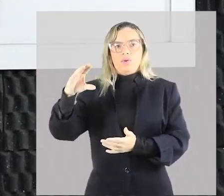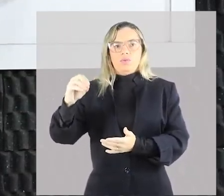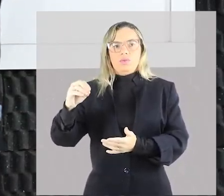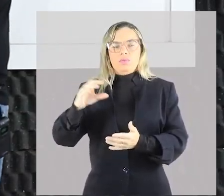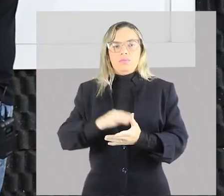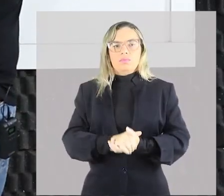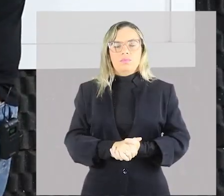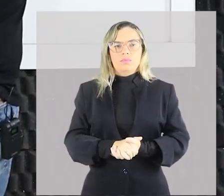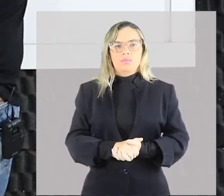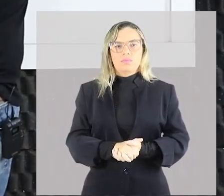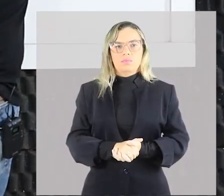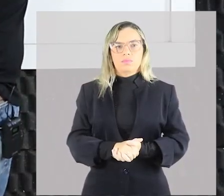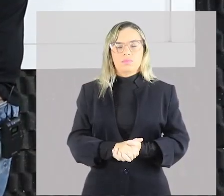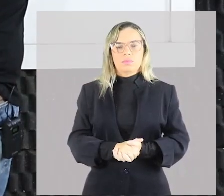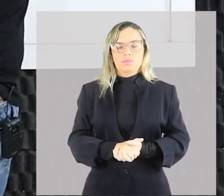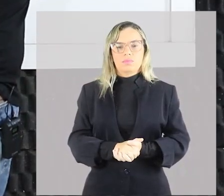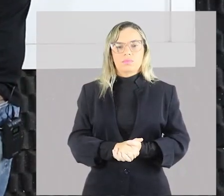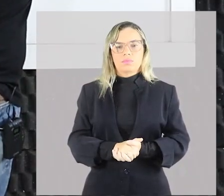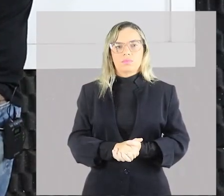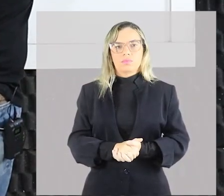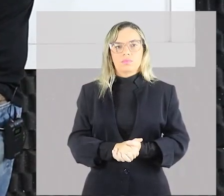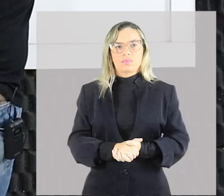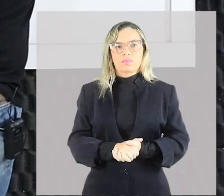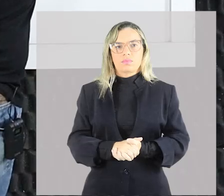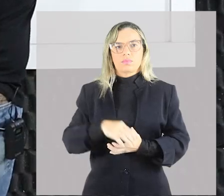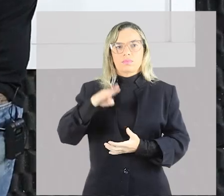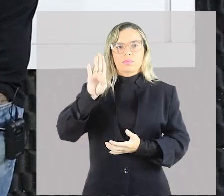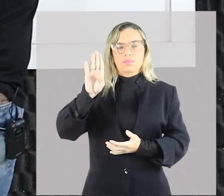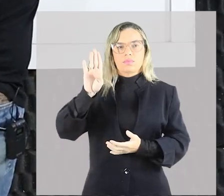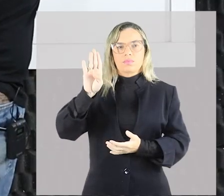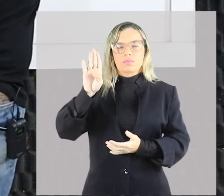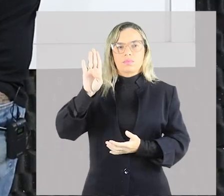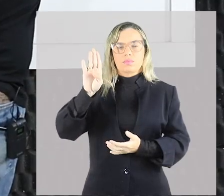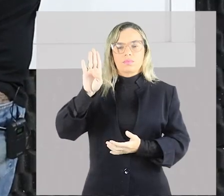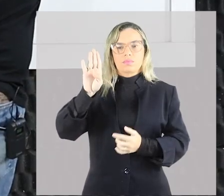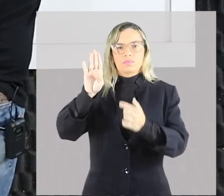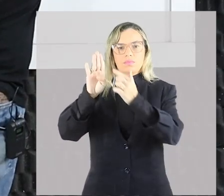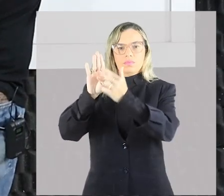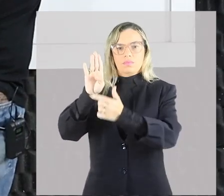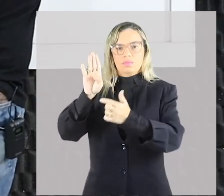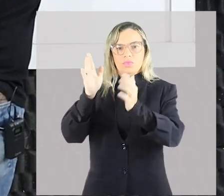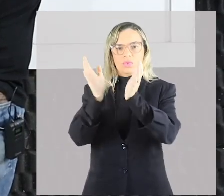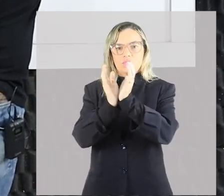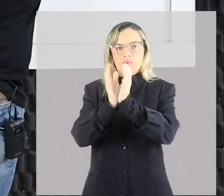Conjunto B é subconjunto